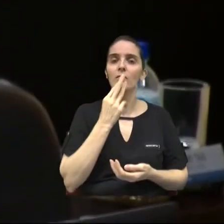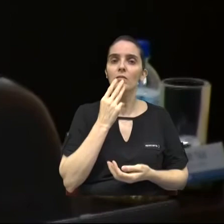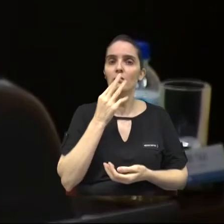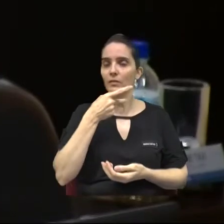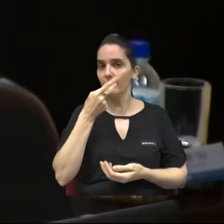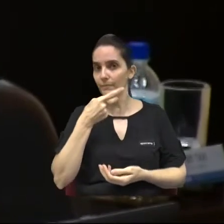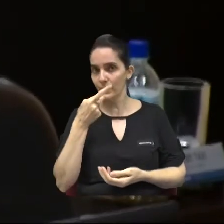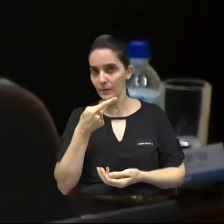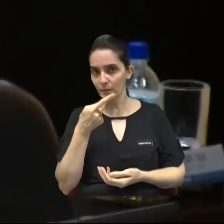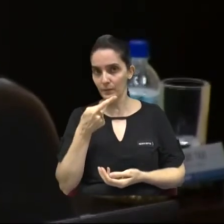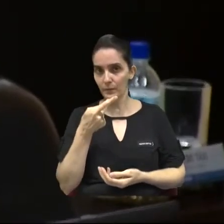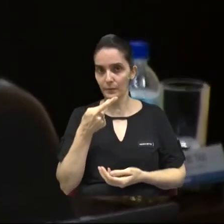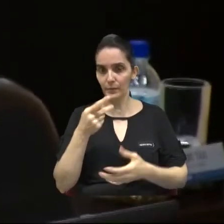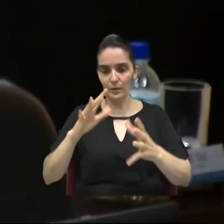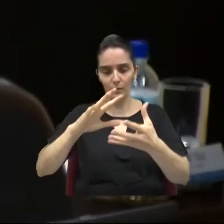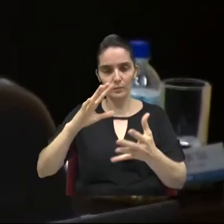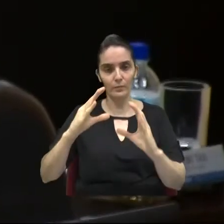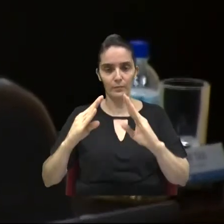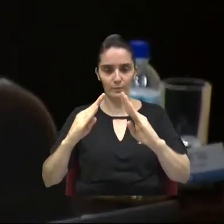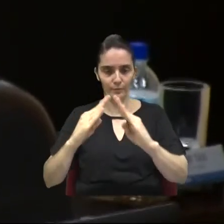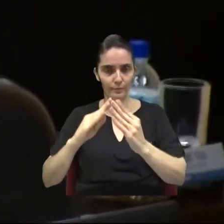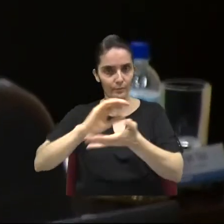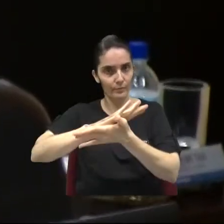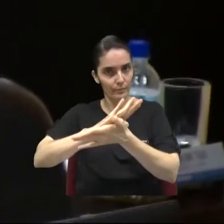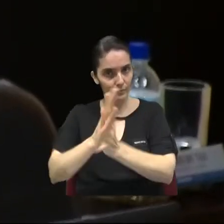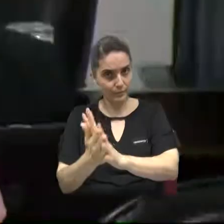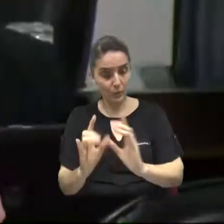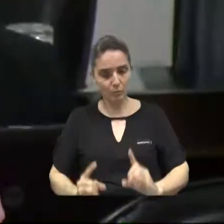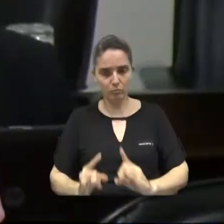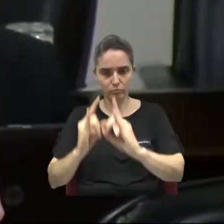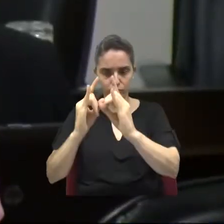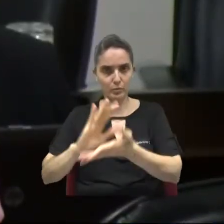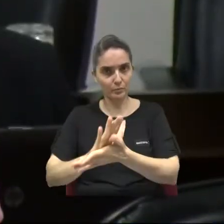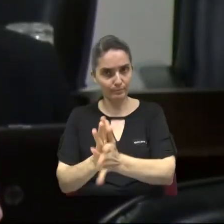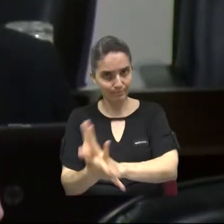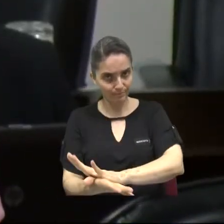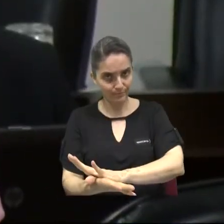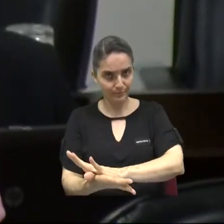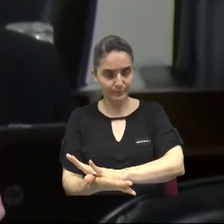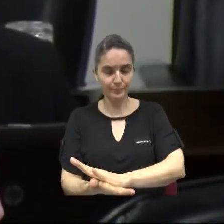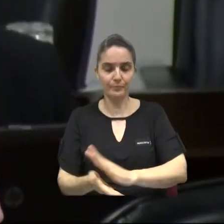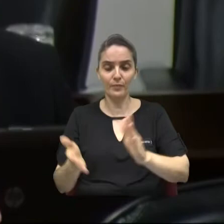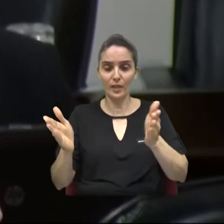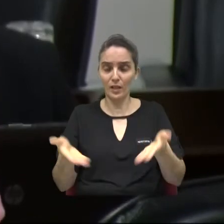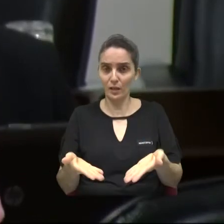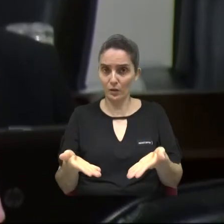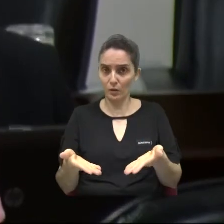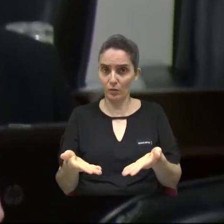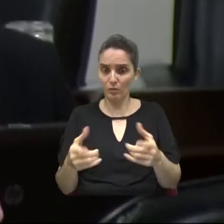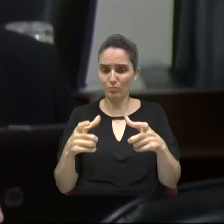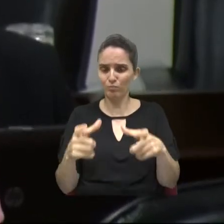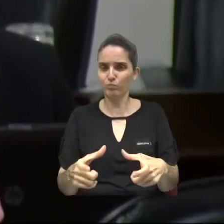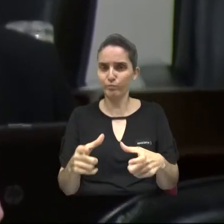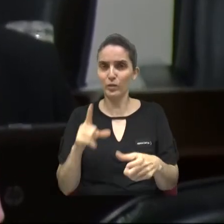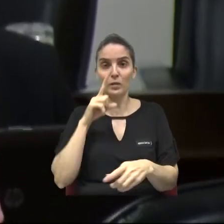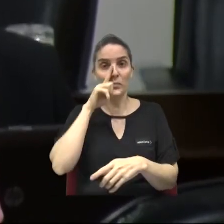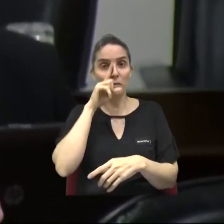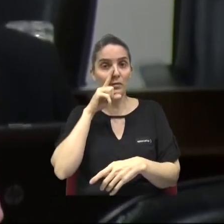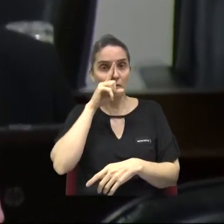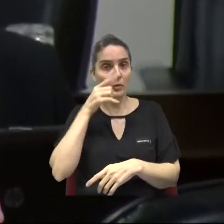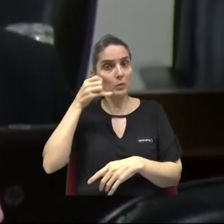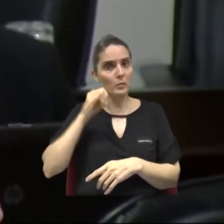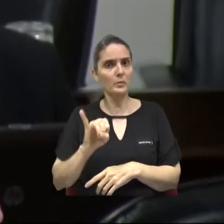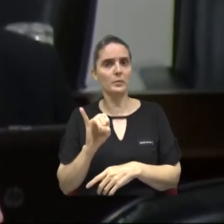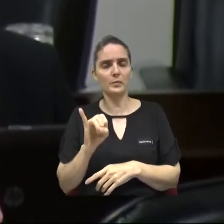falou. Foi demolida a casa e ficou aquele espaço que está muito perigoso. Então, se vai